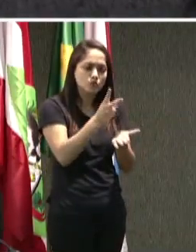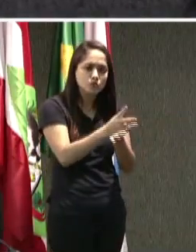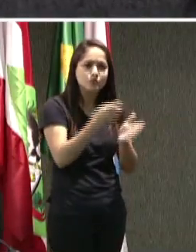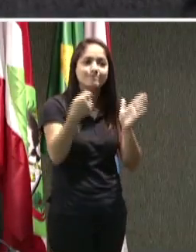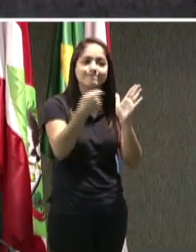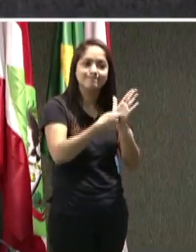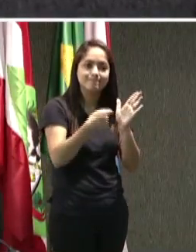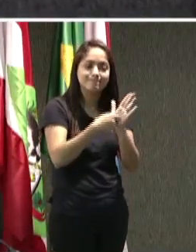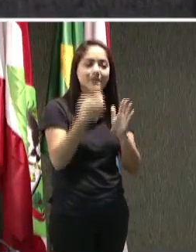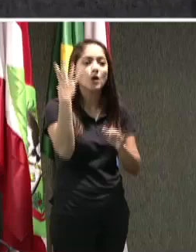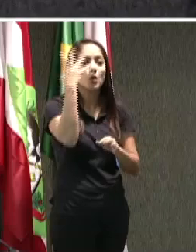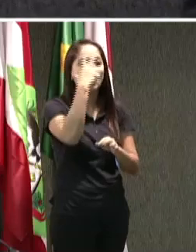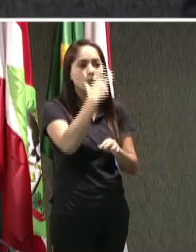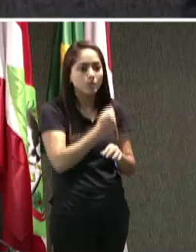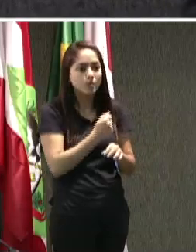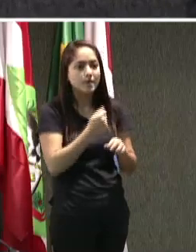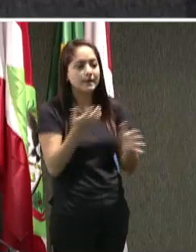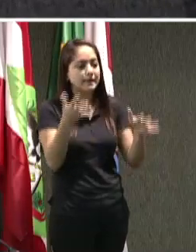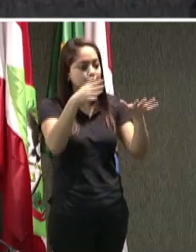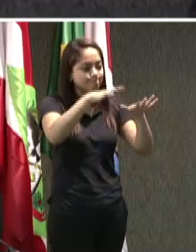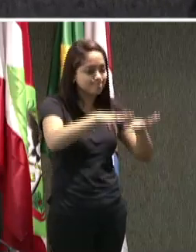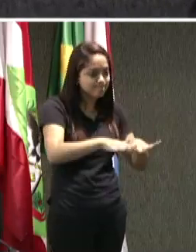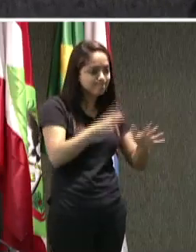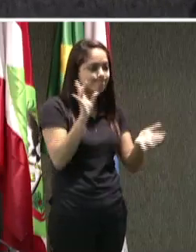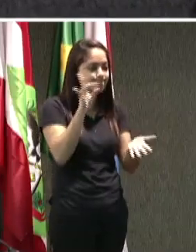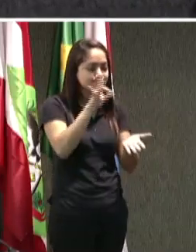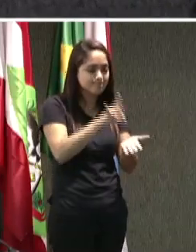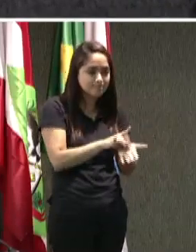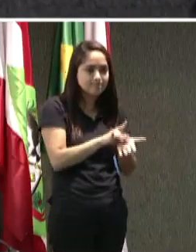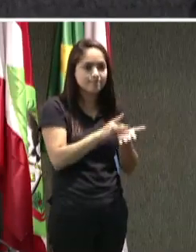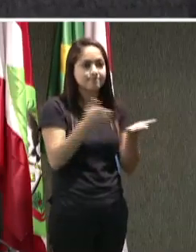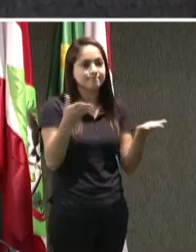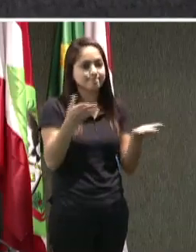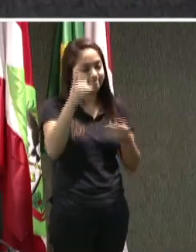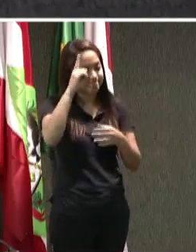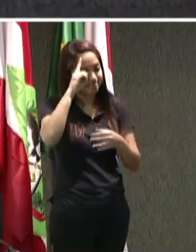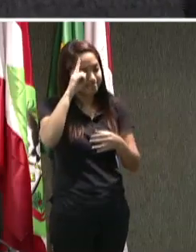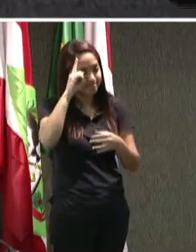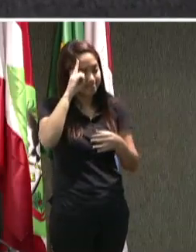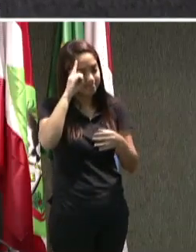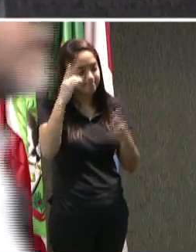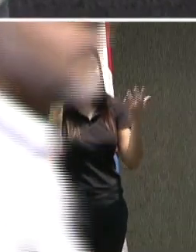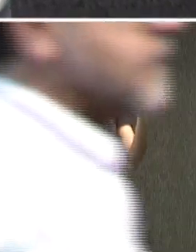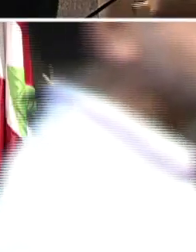nessa luta bonita, que é a luta pela inclusão verdadeiramente no dia a dia. Obrigada.